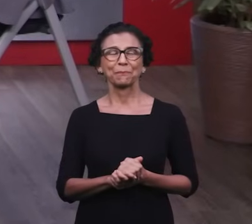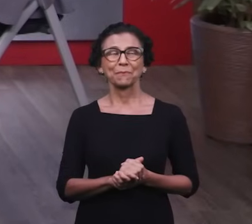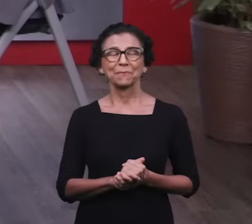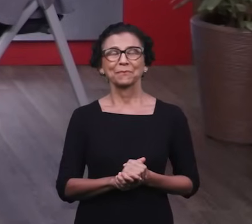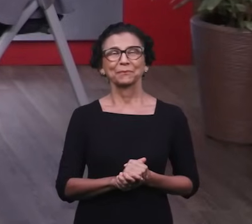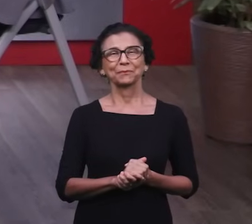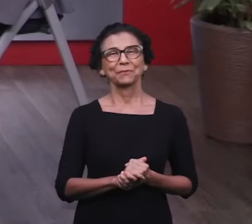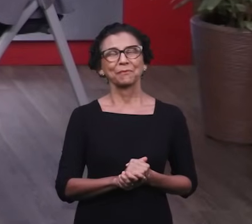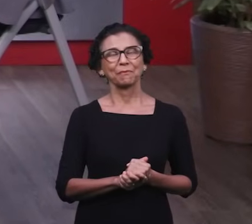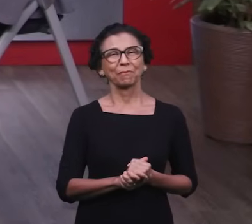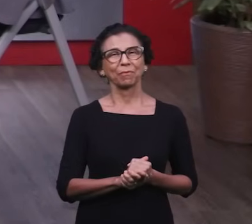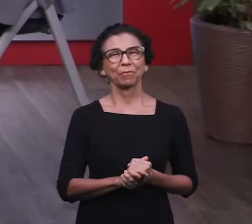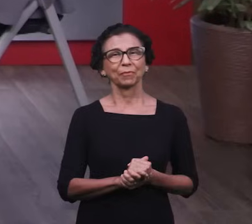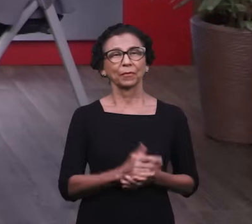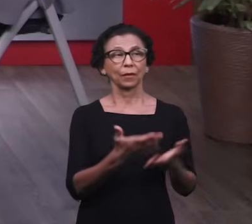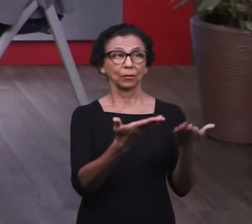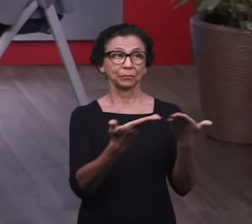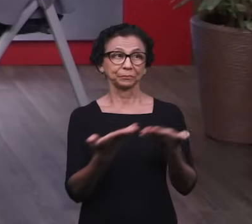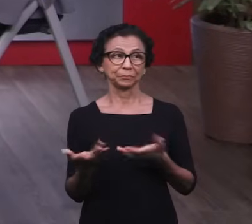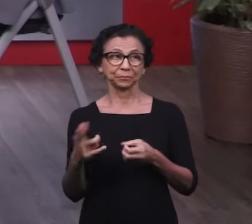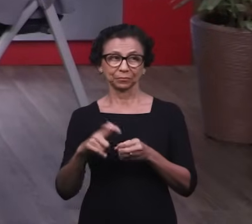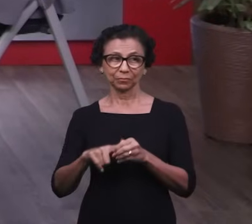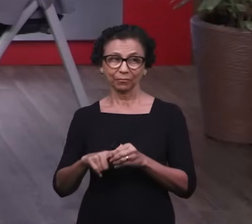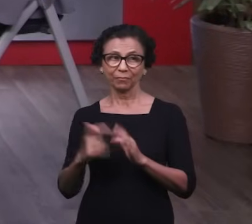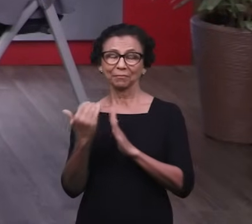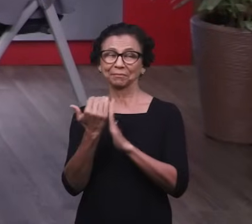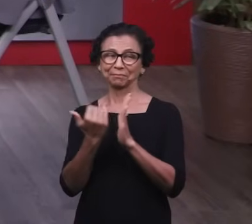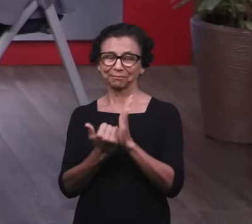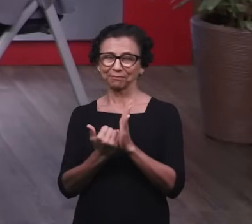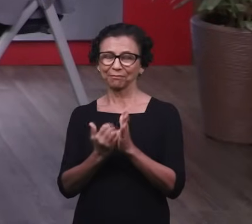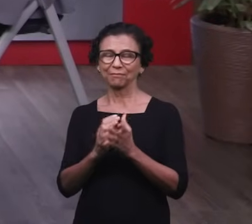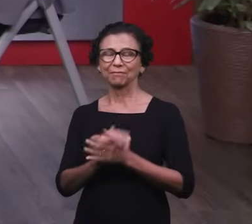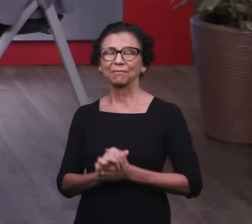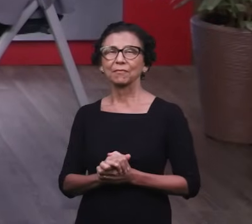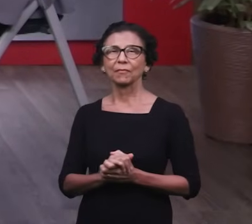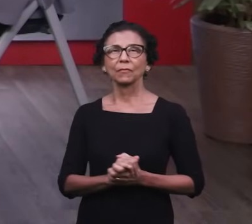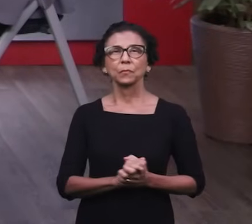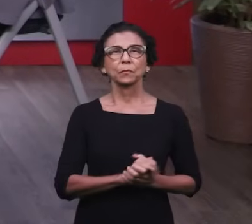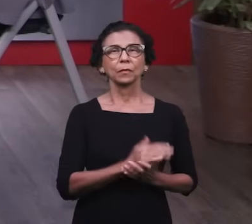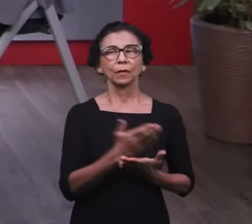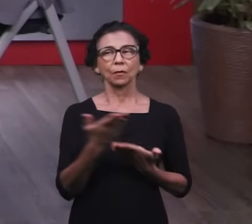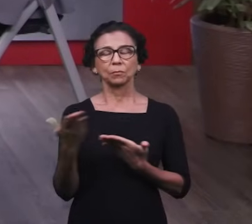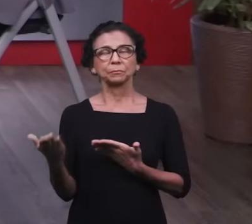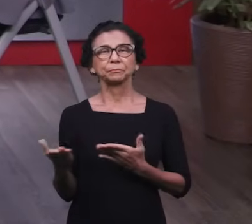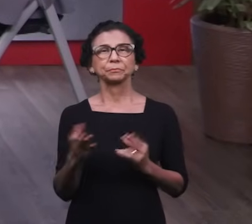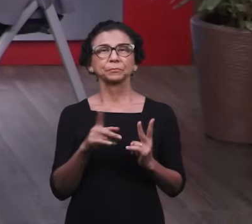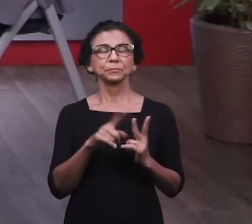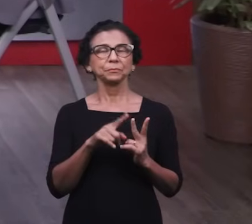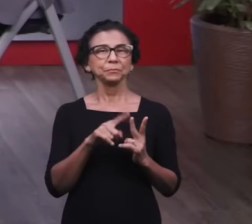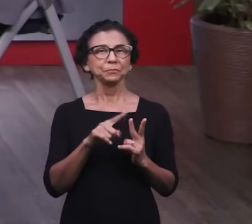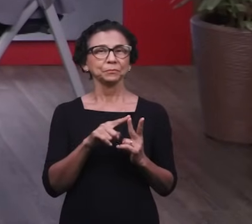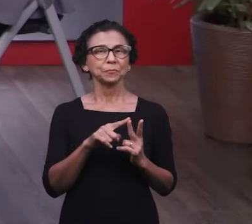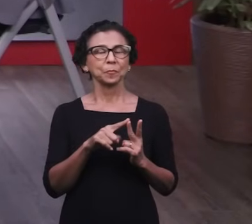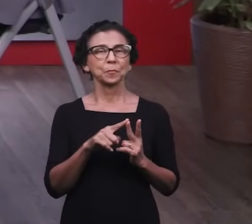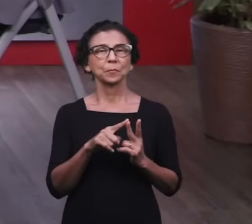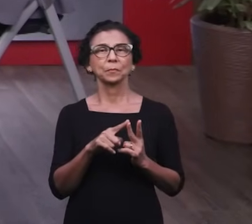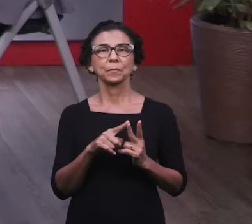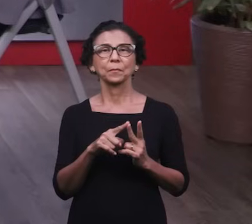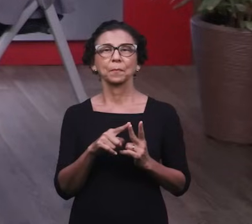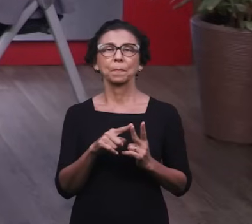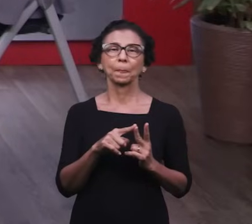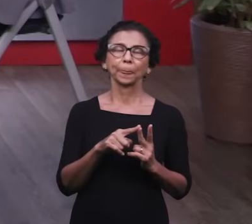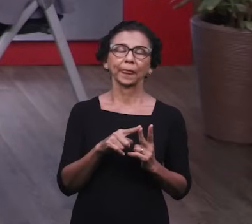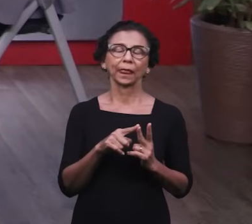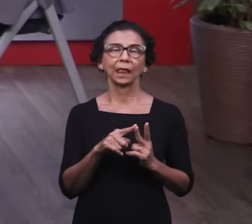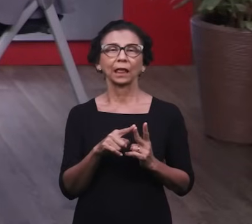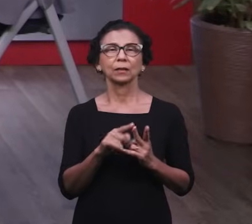aconteçam também. E também conosco a irmã Tatiana Vieira. A irmã Tatiana Vieira vai trazer para nós aqui